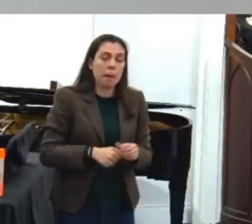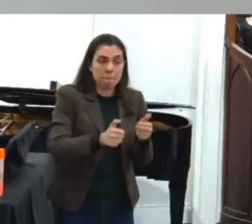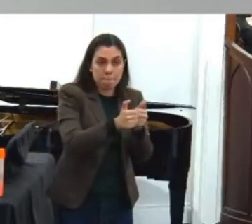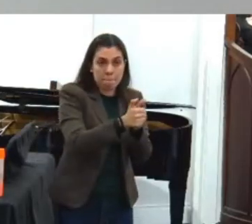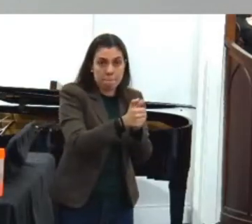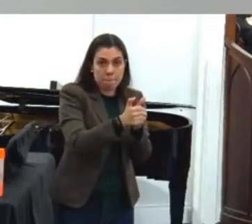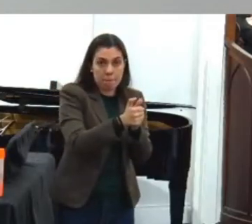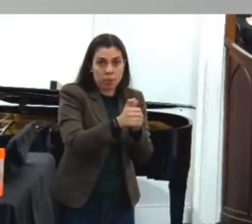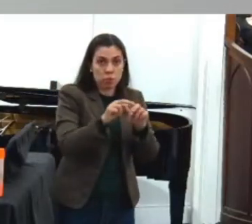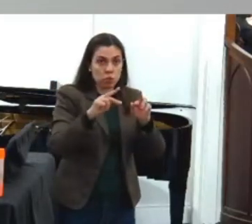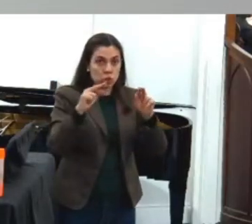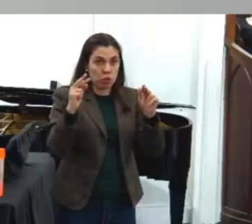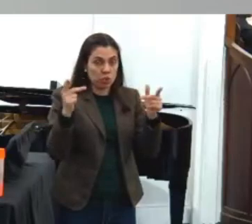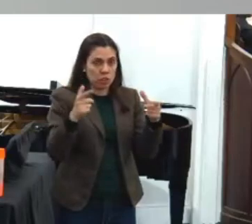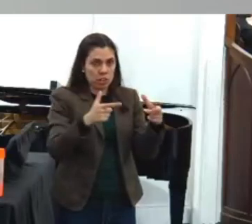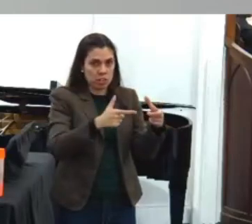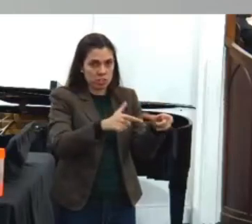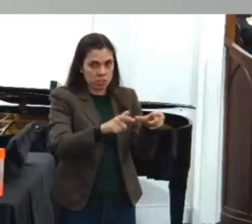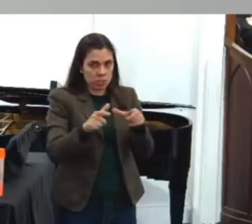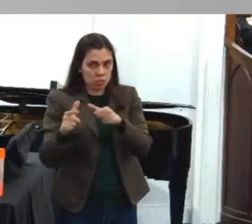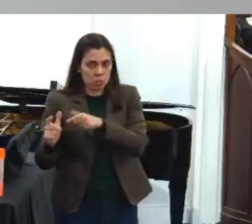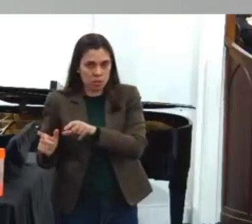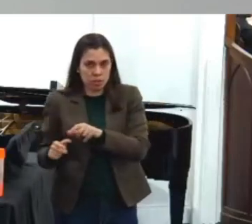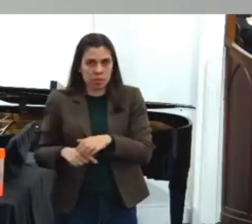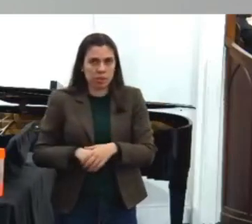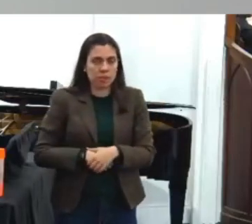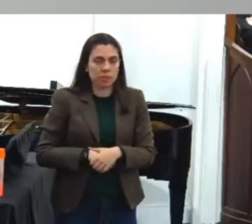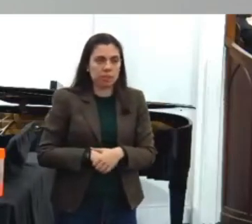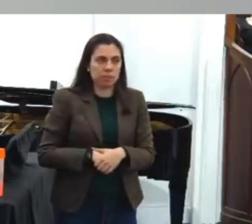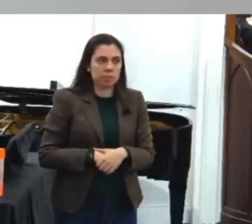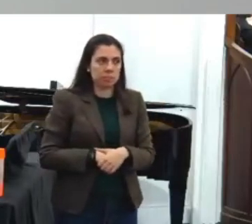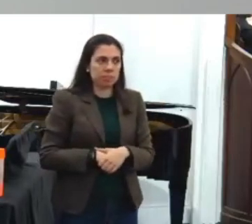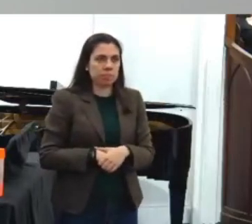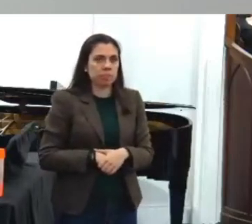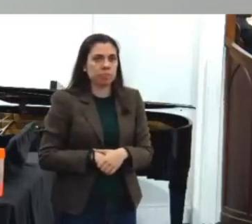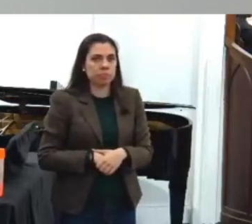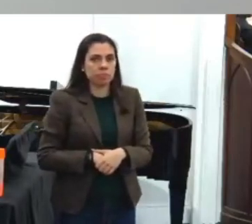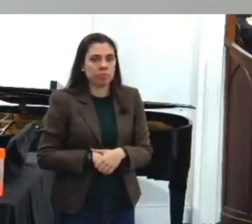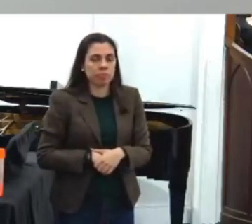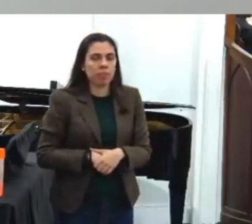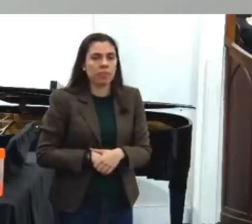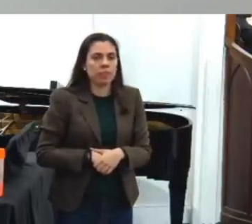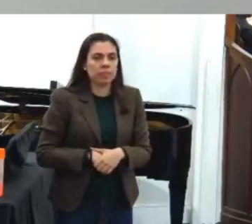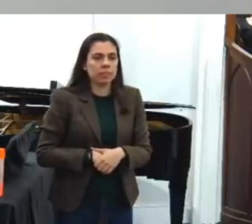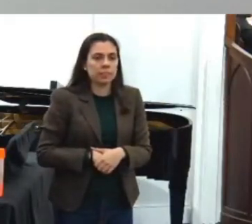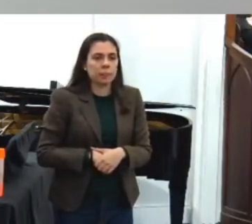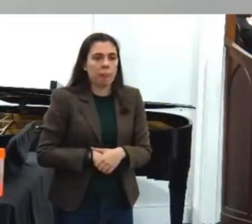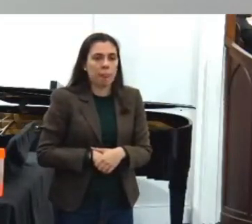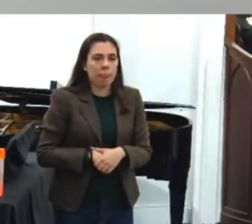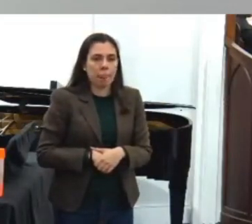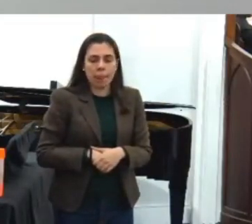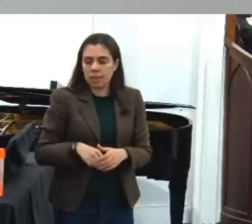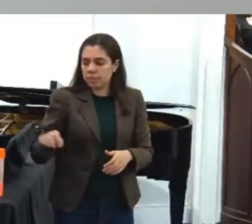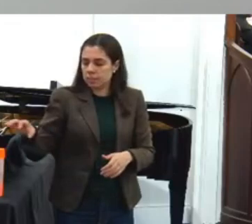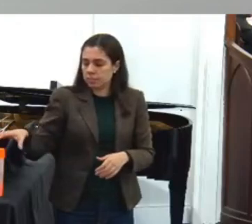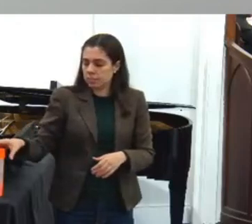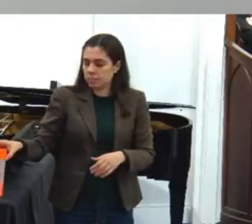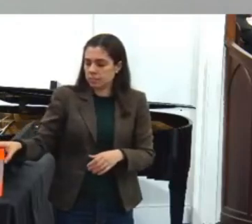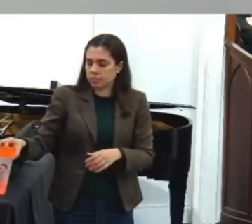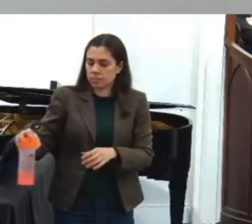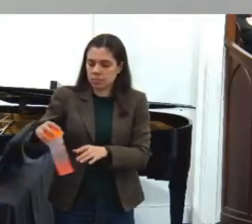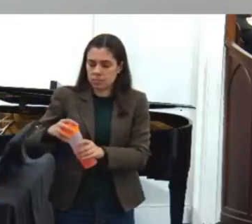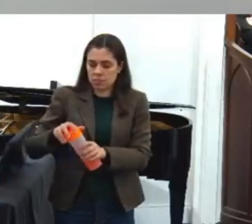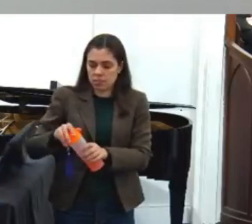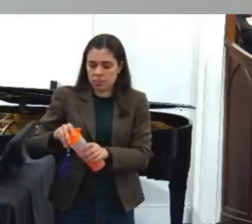esta linguagem utilizada aqui e descrita no versículo de número 15